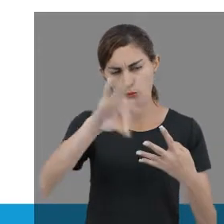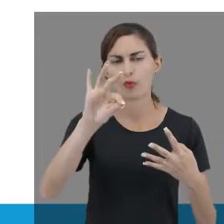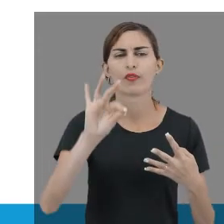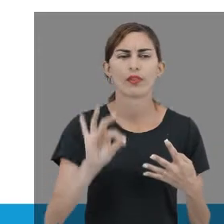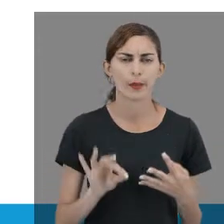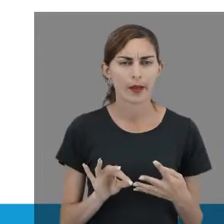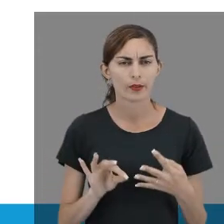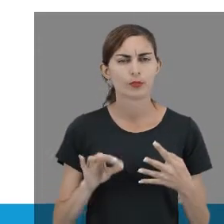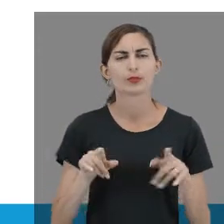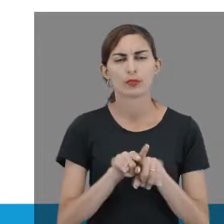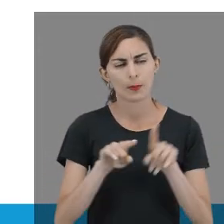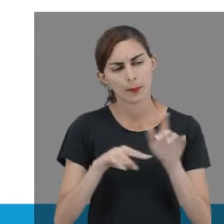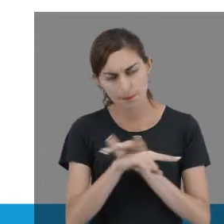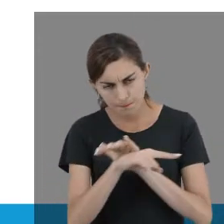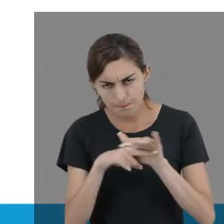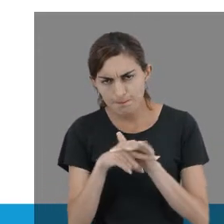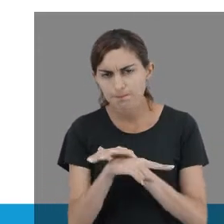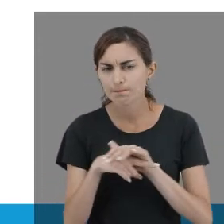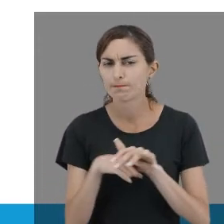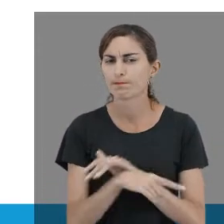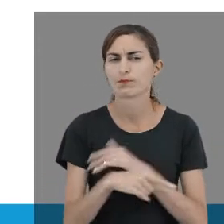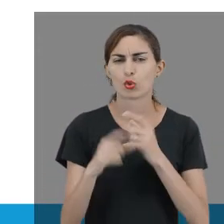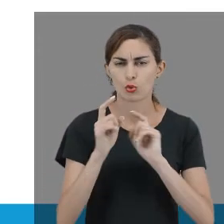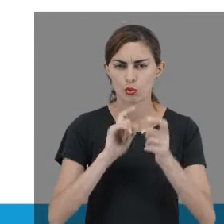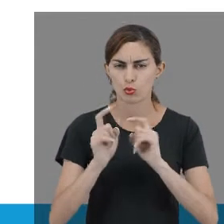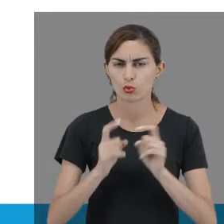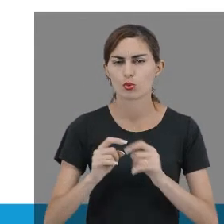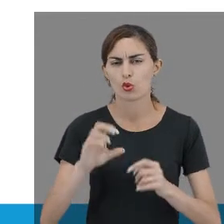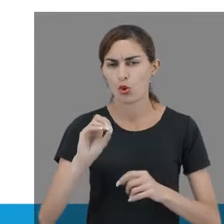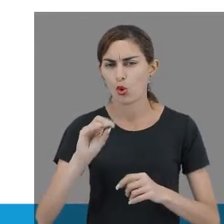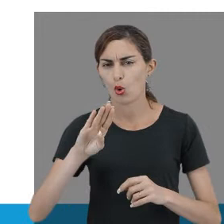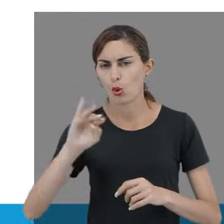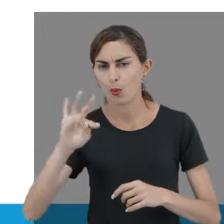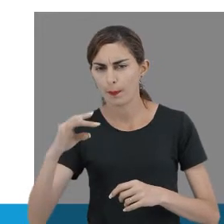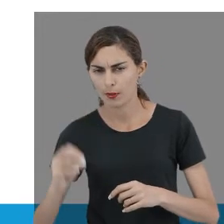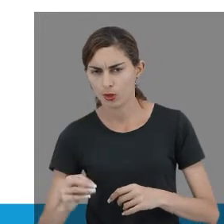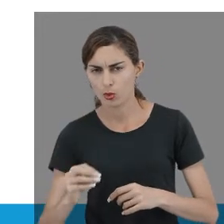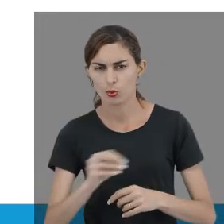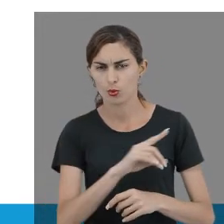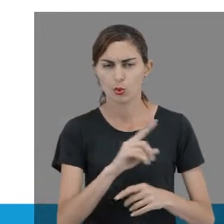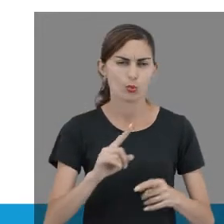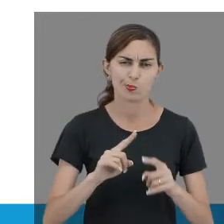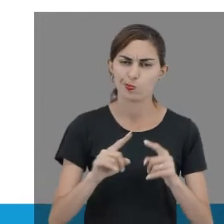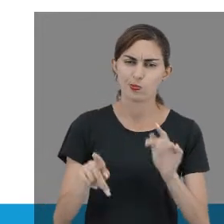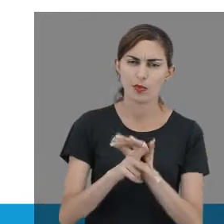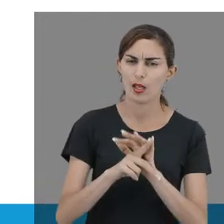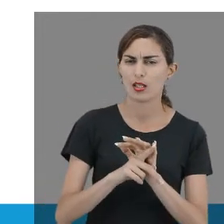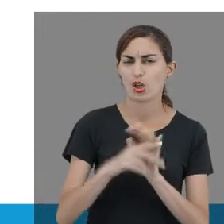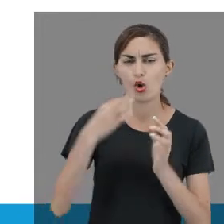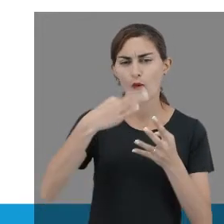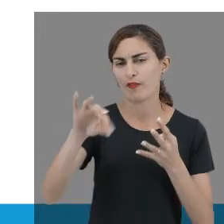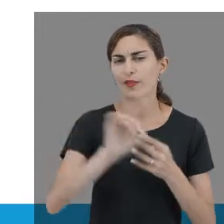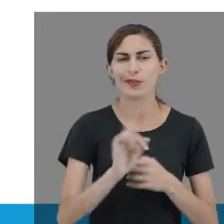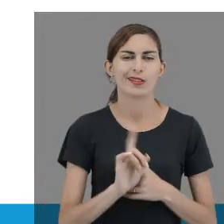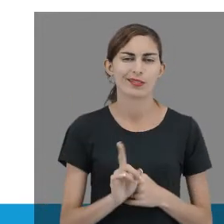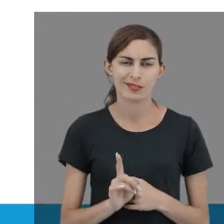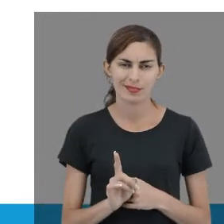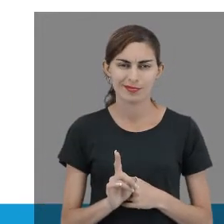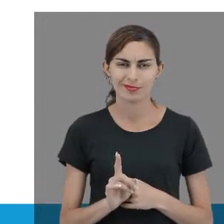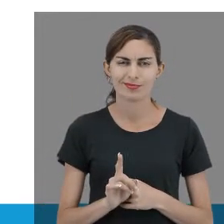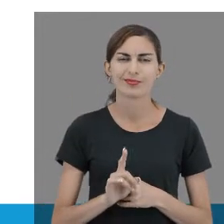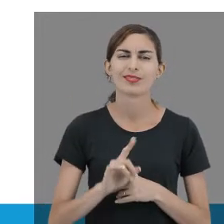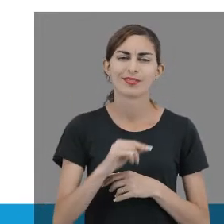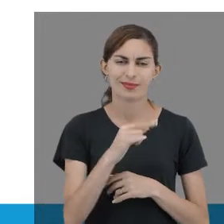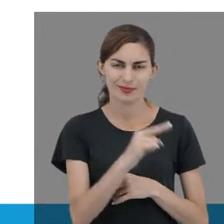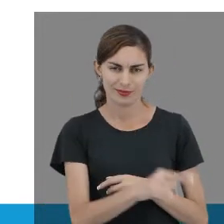foi notificado, foi confirmado no RESP e foi investigado nas discussões de óbito. E naquela discussão de óbito não se enquadrou como